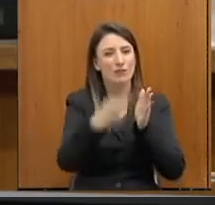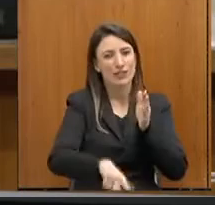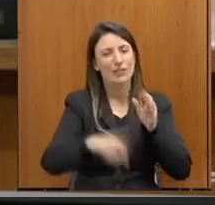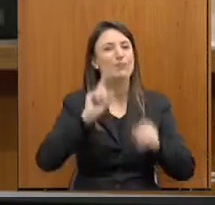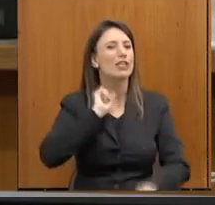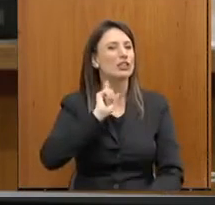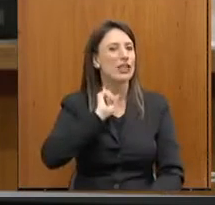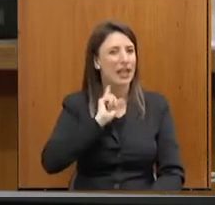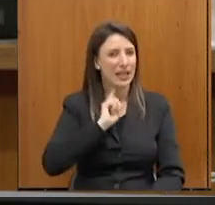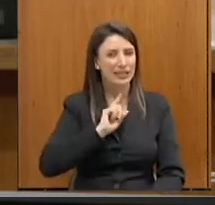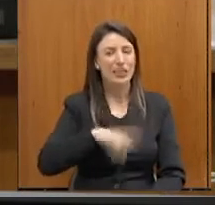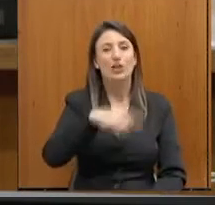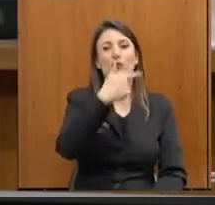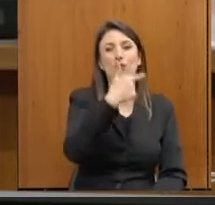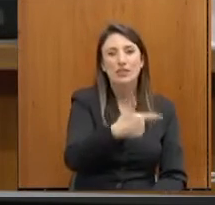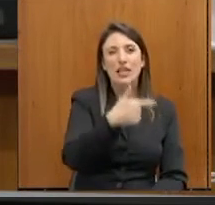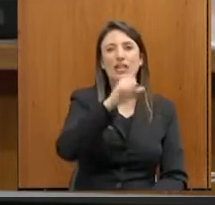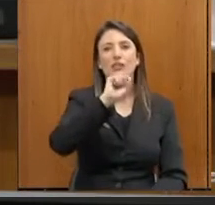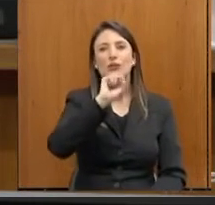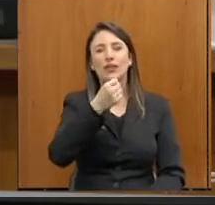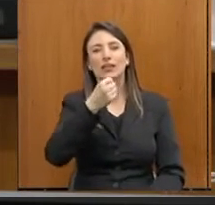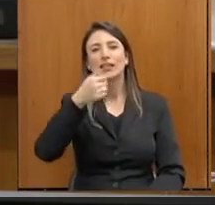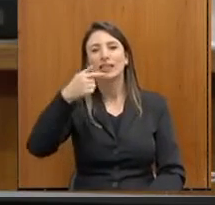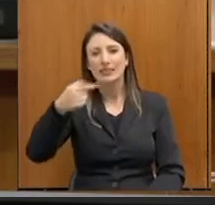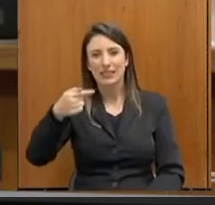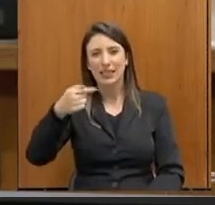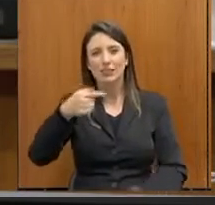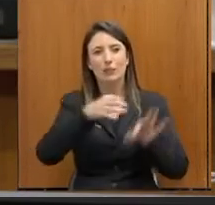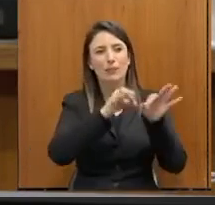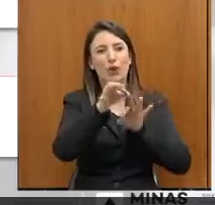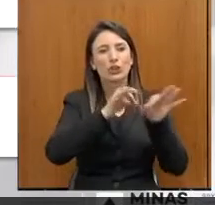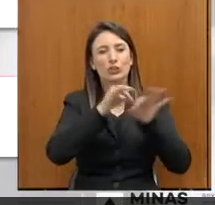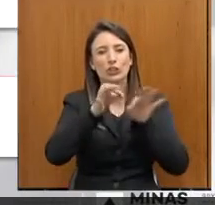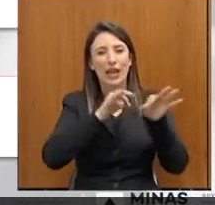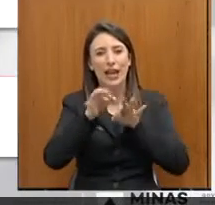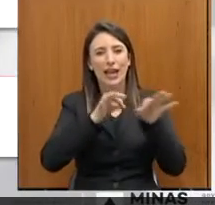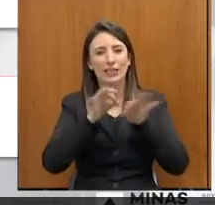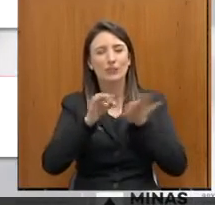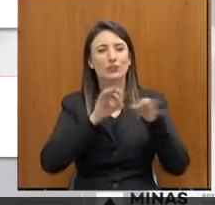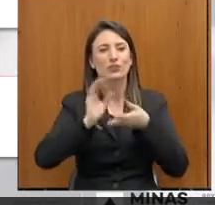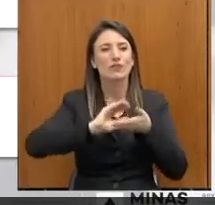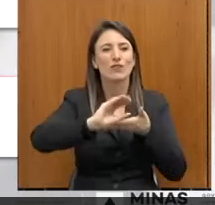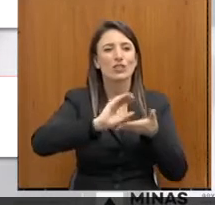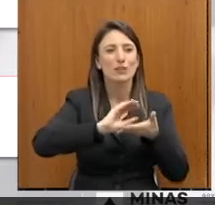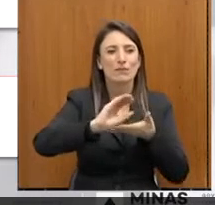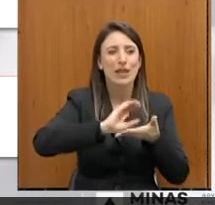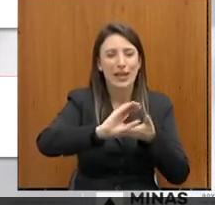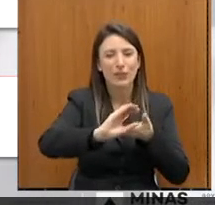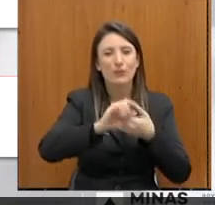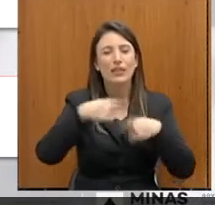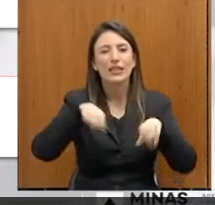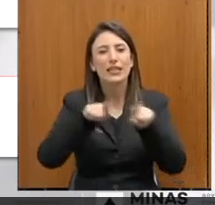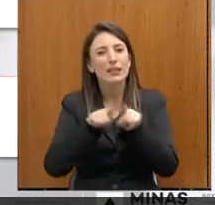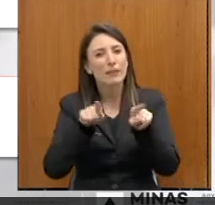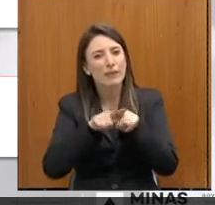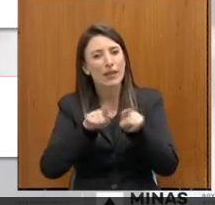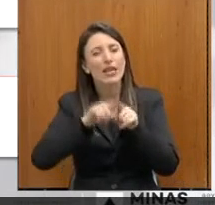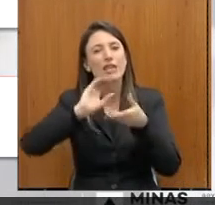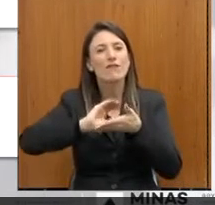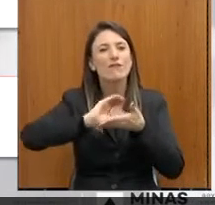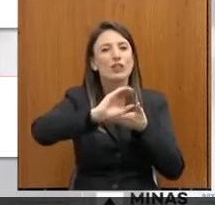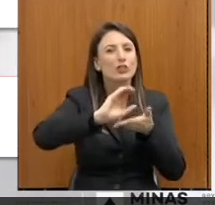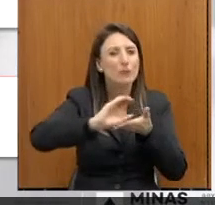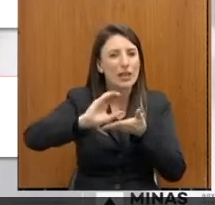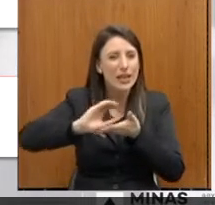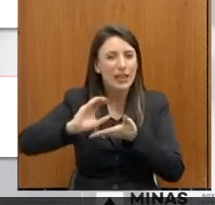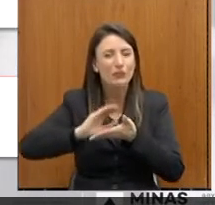São 287 projetos de atração de investimento e também investimento